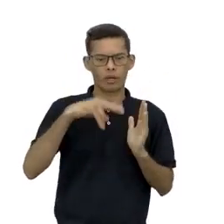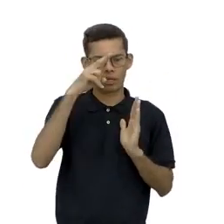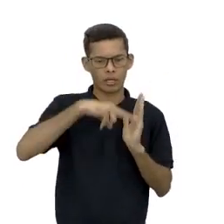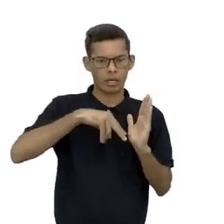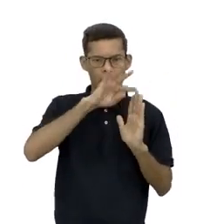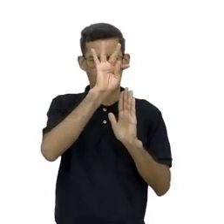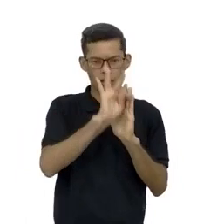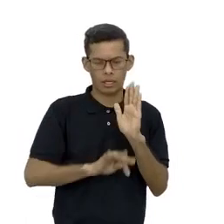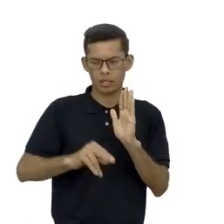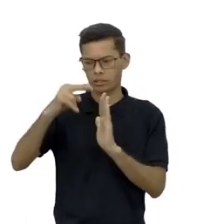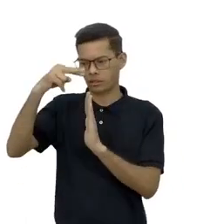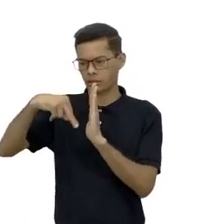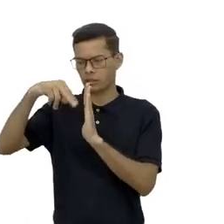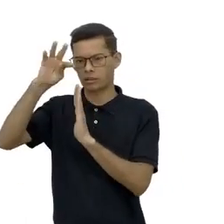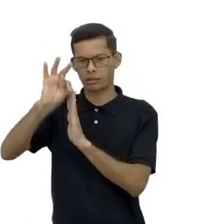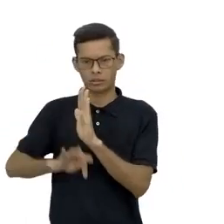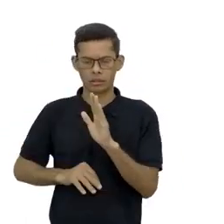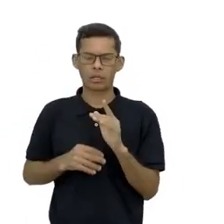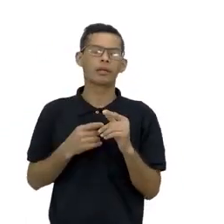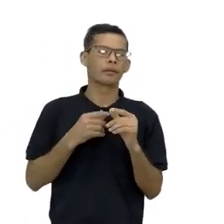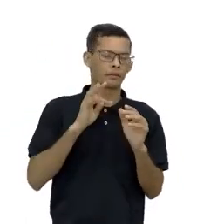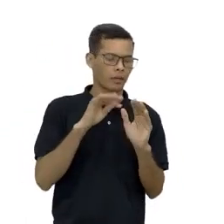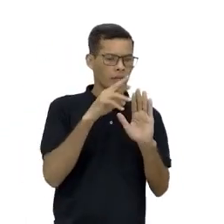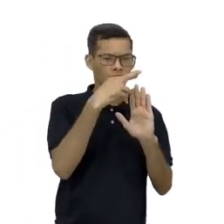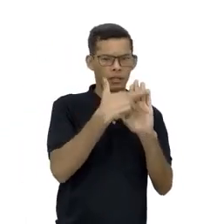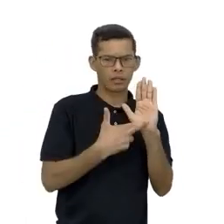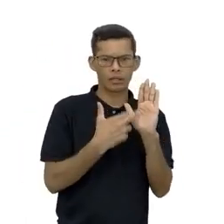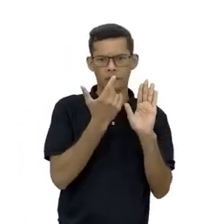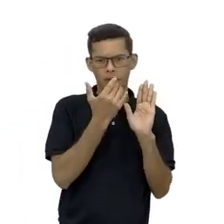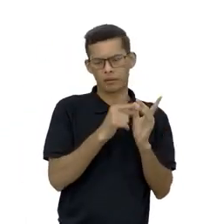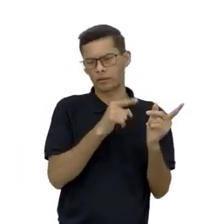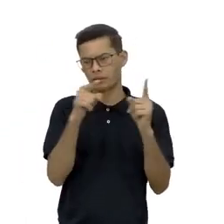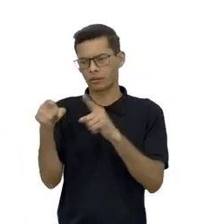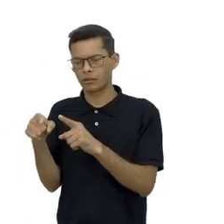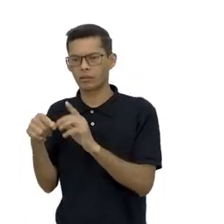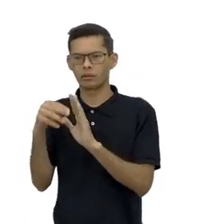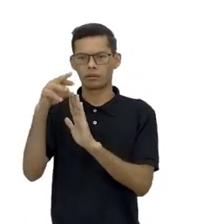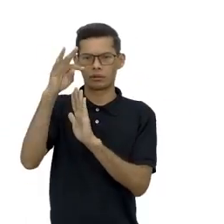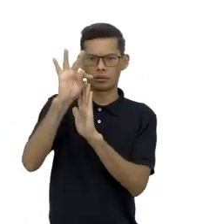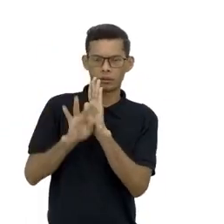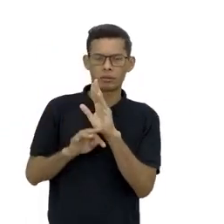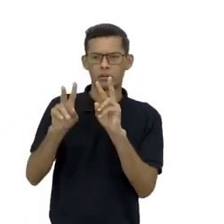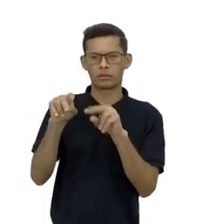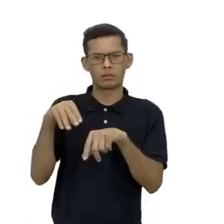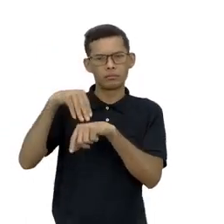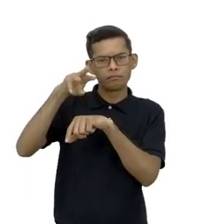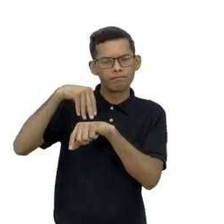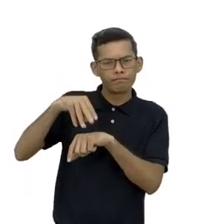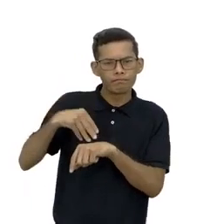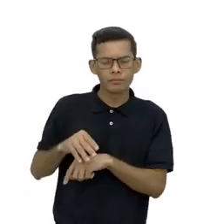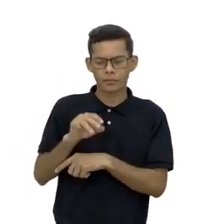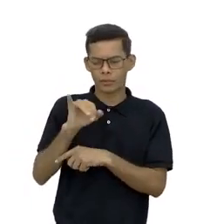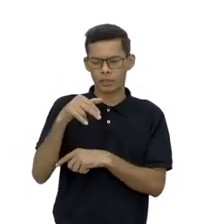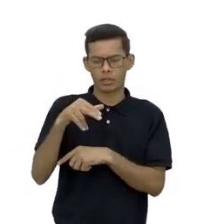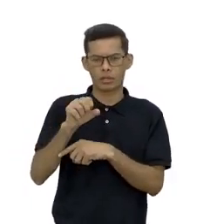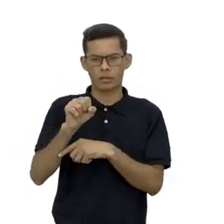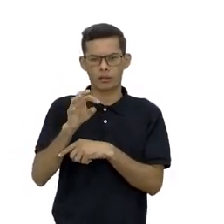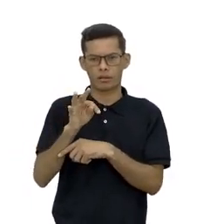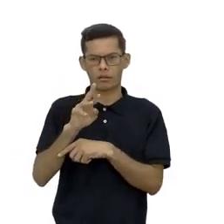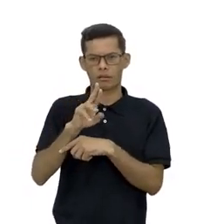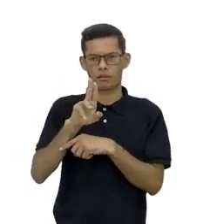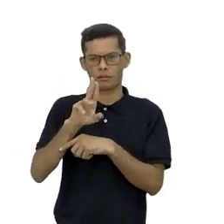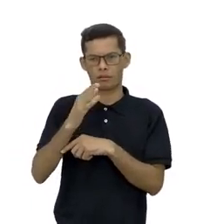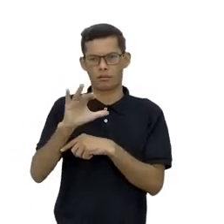textos instrucionais, uma receita e uma instrução de montagem, a fim de perceberem como os textos